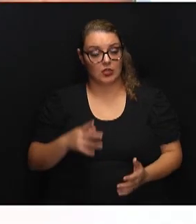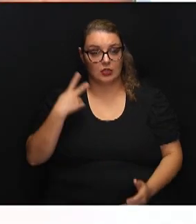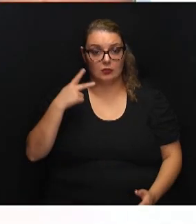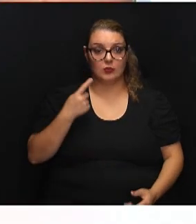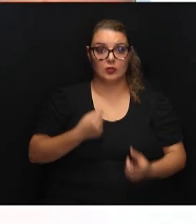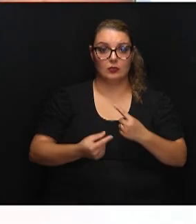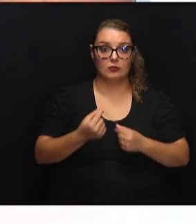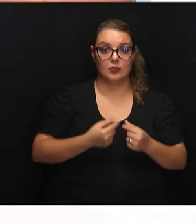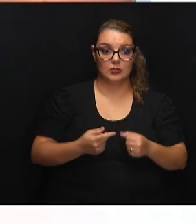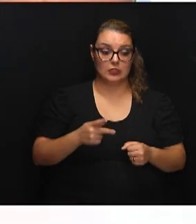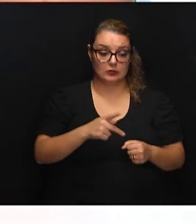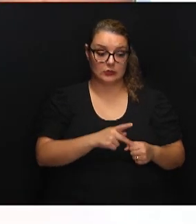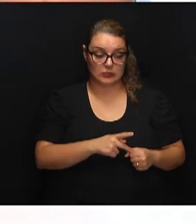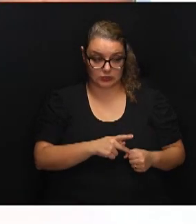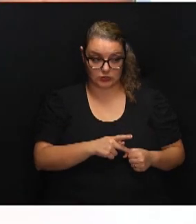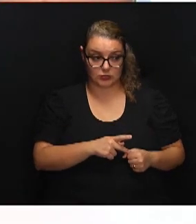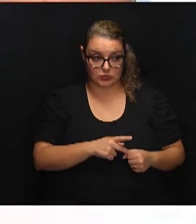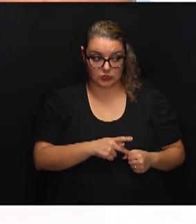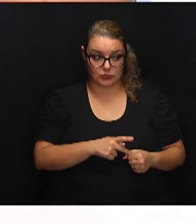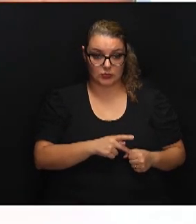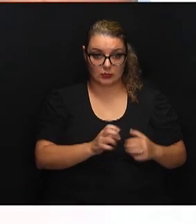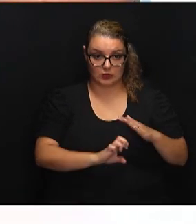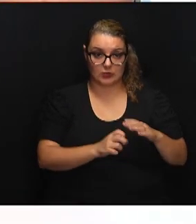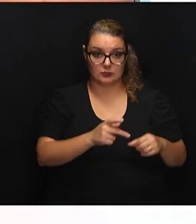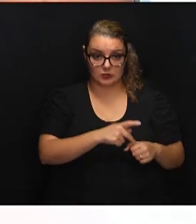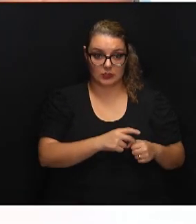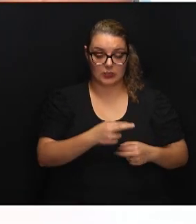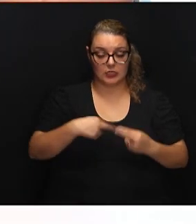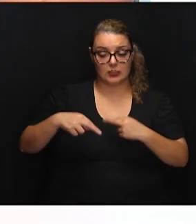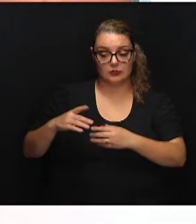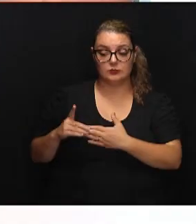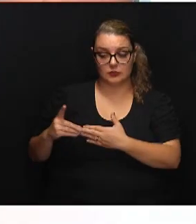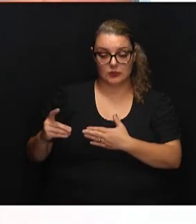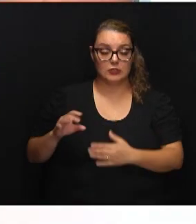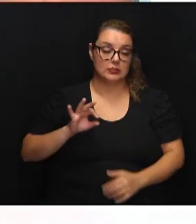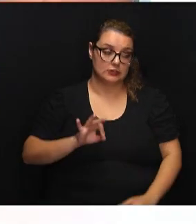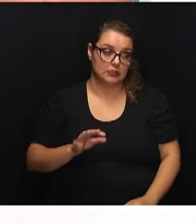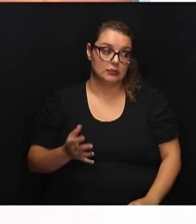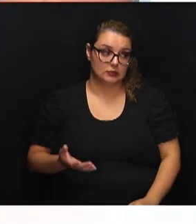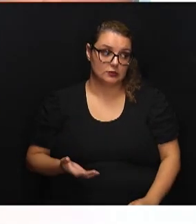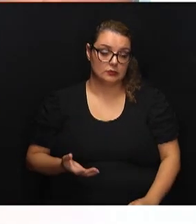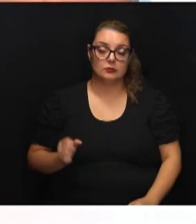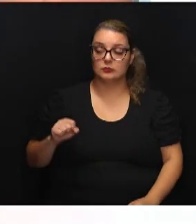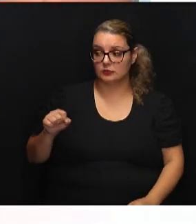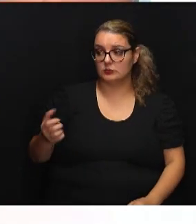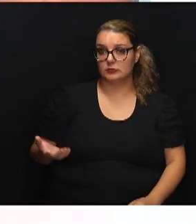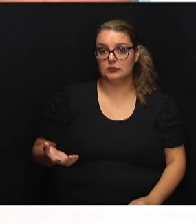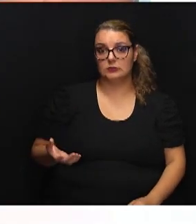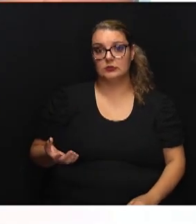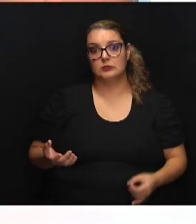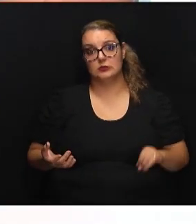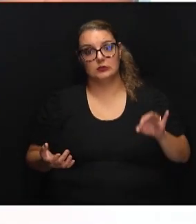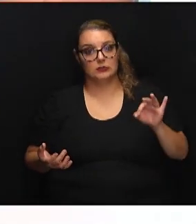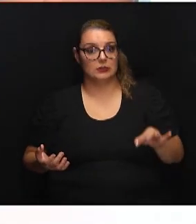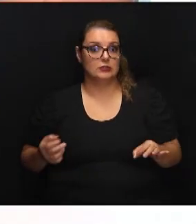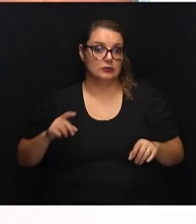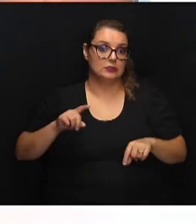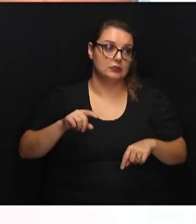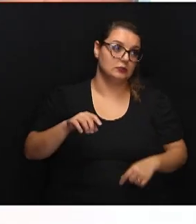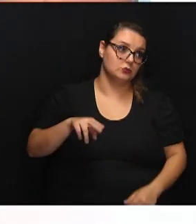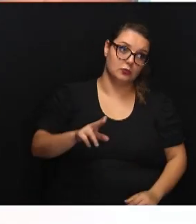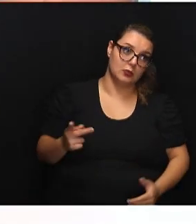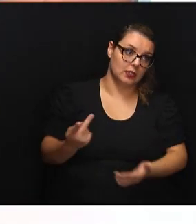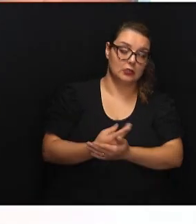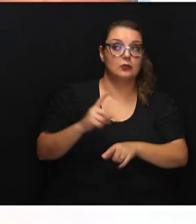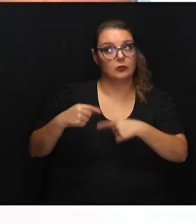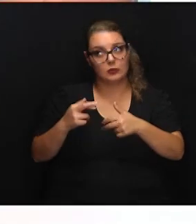da Petrobras é atrelada ao dólar, certo? Se está certo, se está errado, outra questão, mas o fato é que é assim que